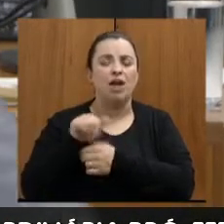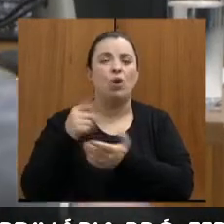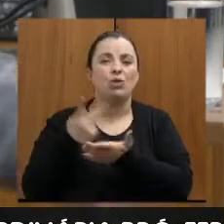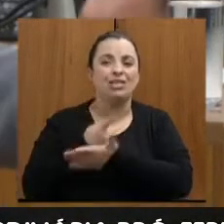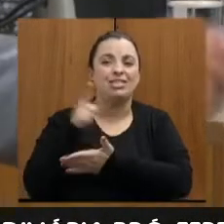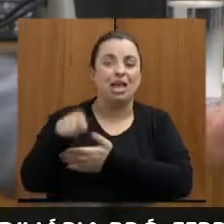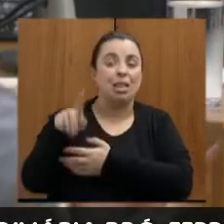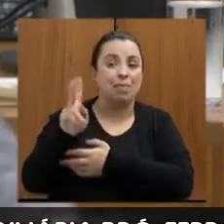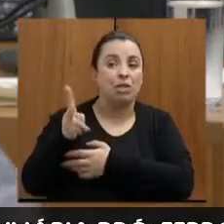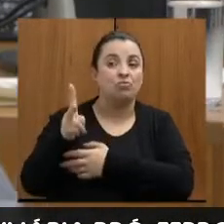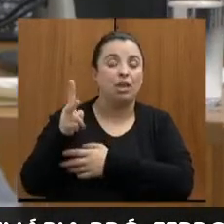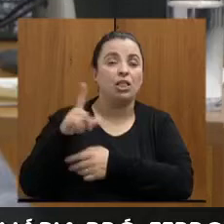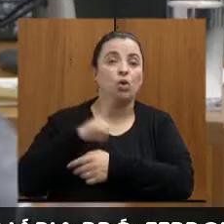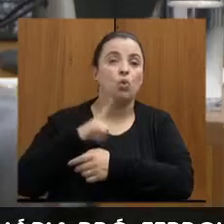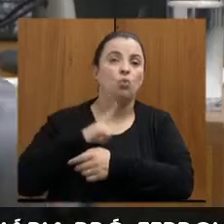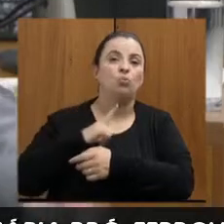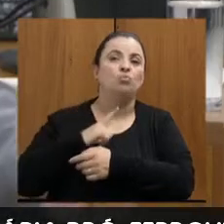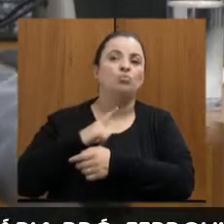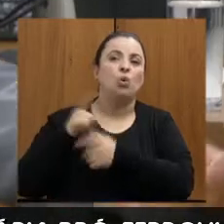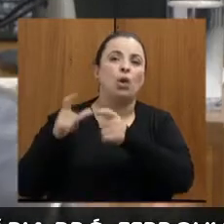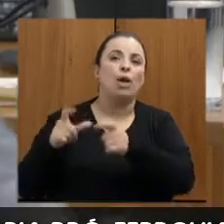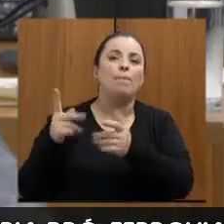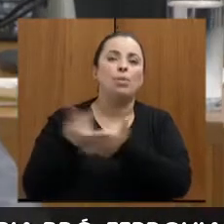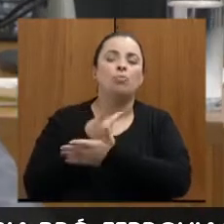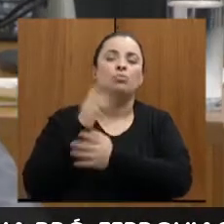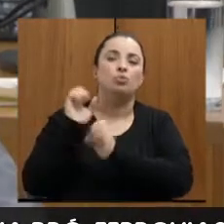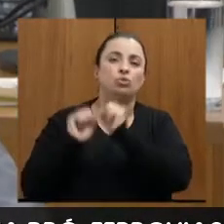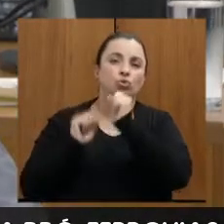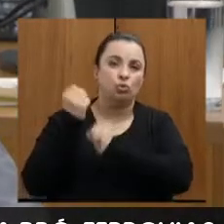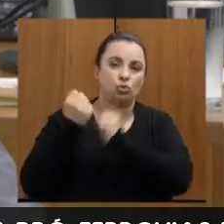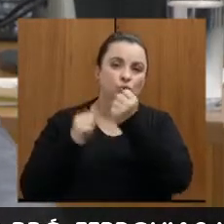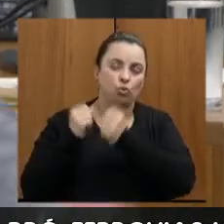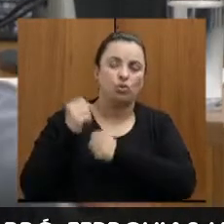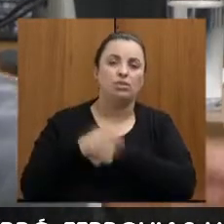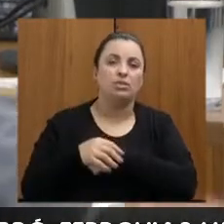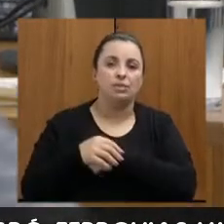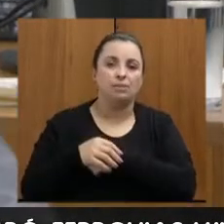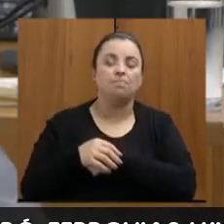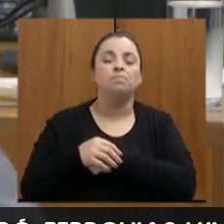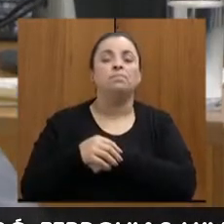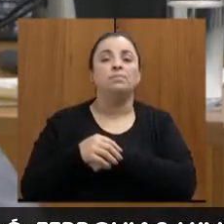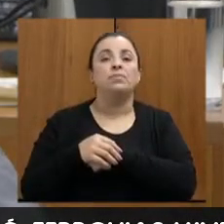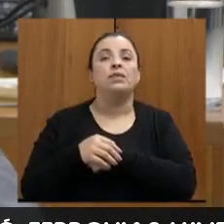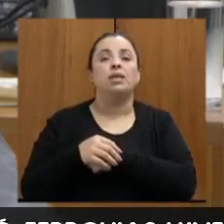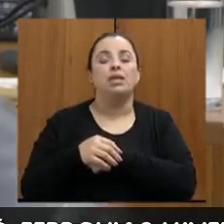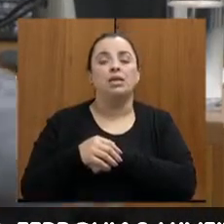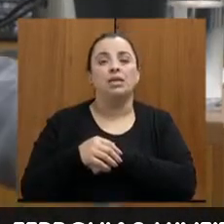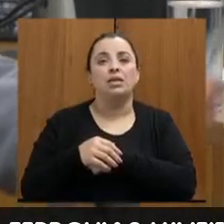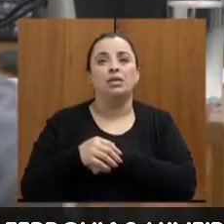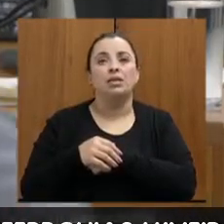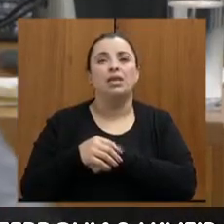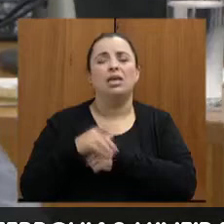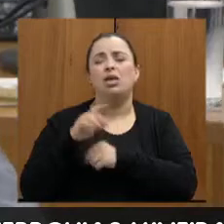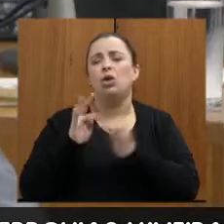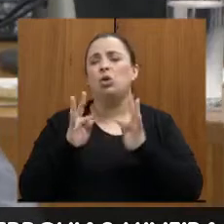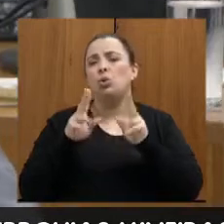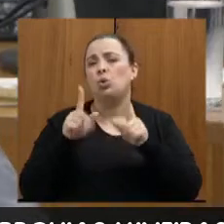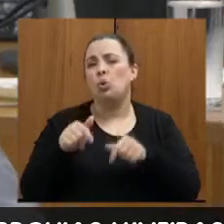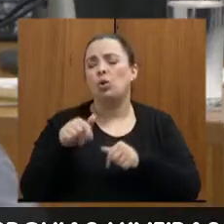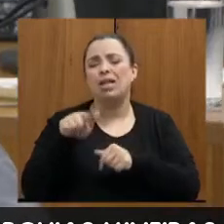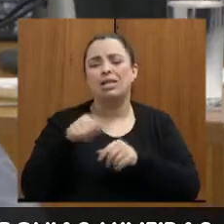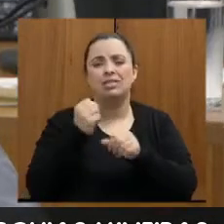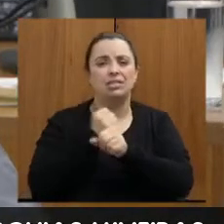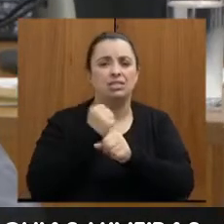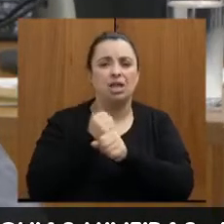Montes Claros e na segunda fase né também da Estrada da produção até a br-135 em